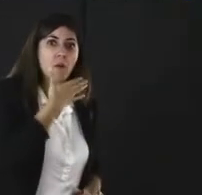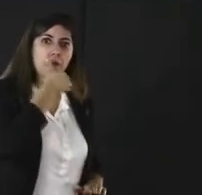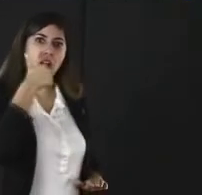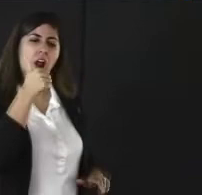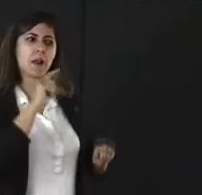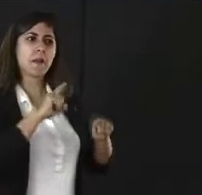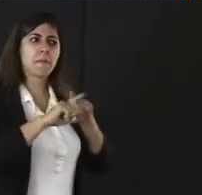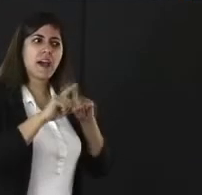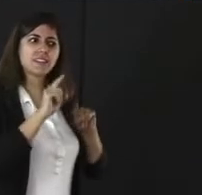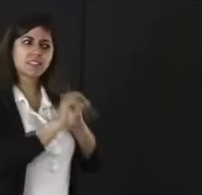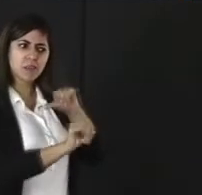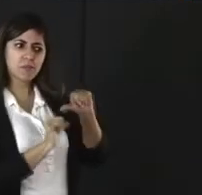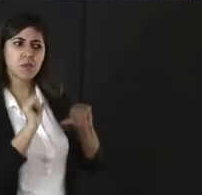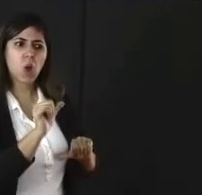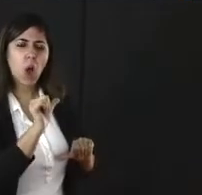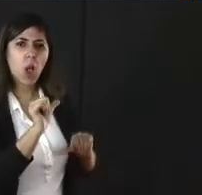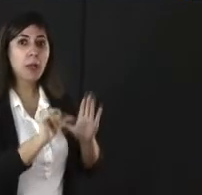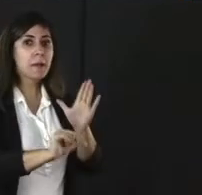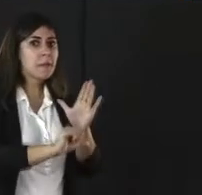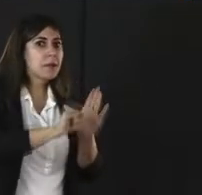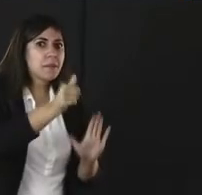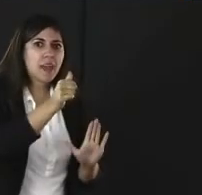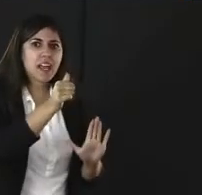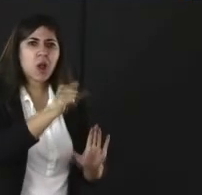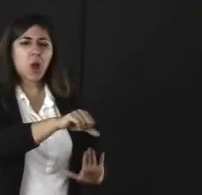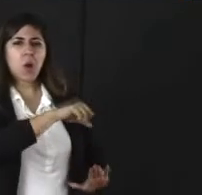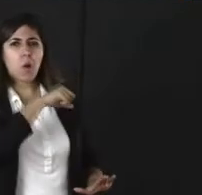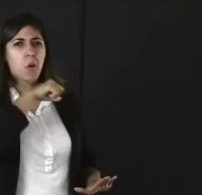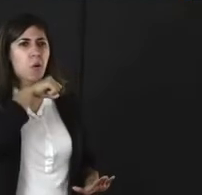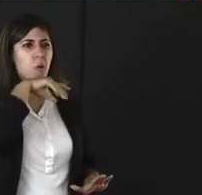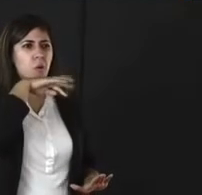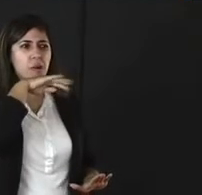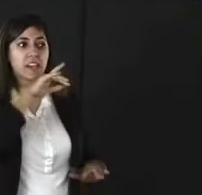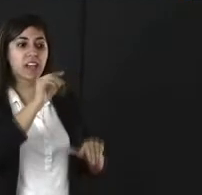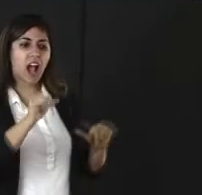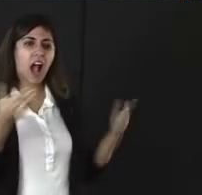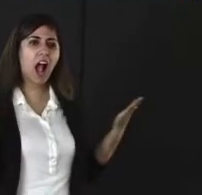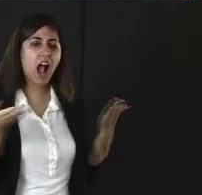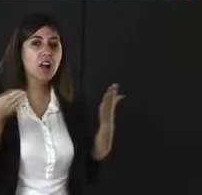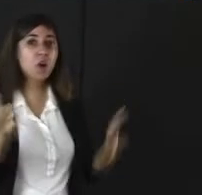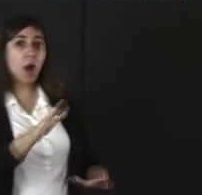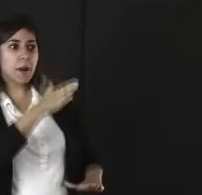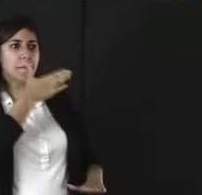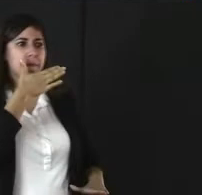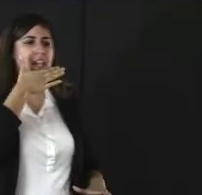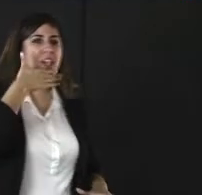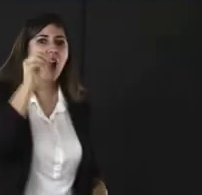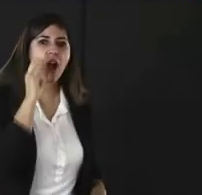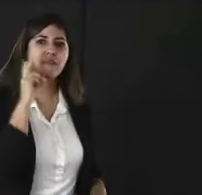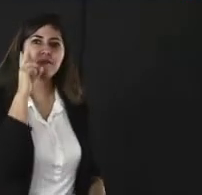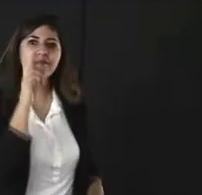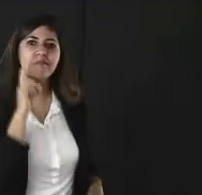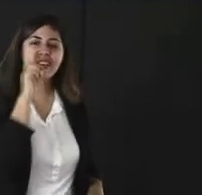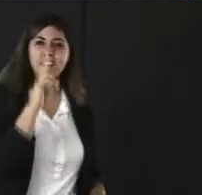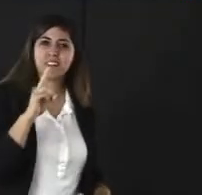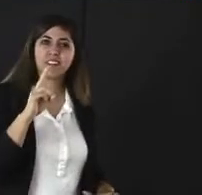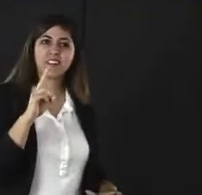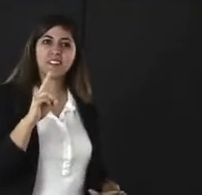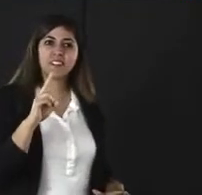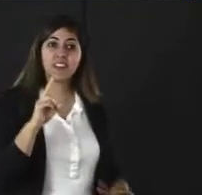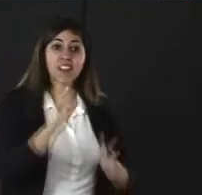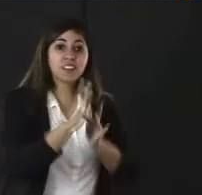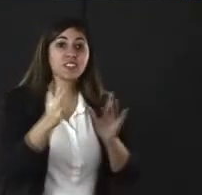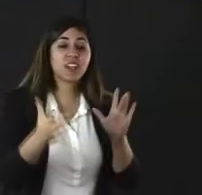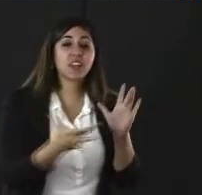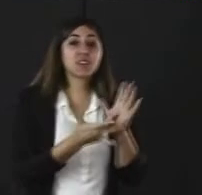com este deu jesus princípio aos seus sinais em caná da galileia e